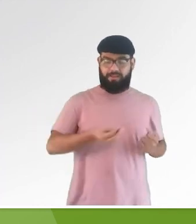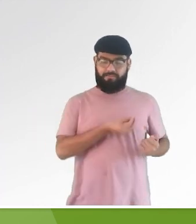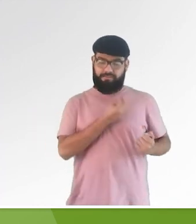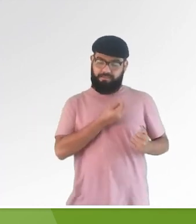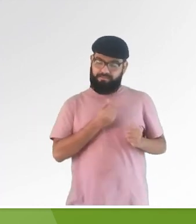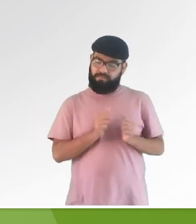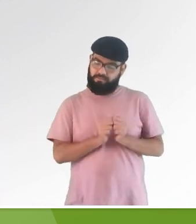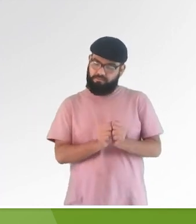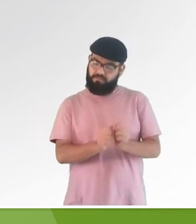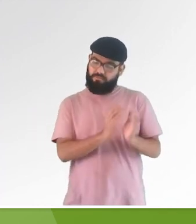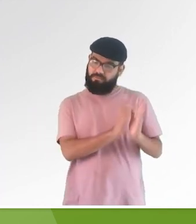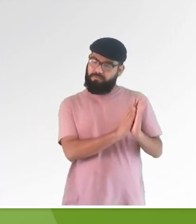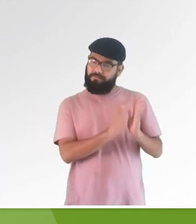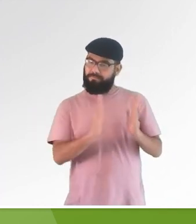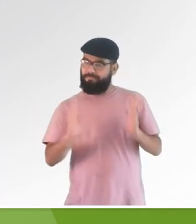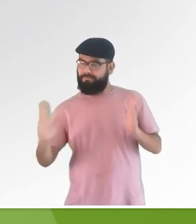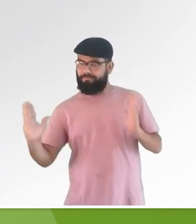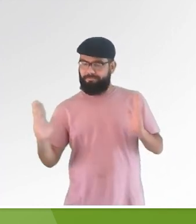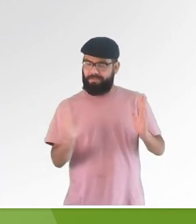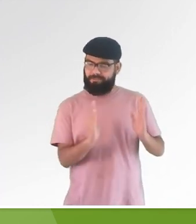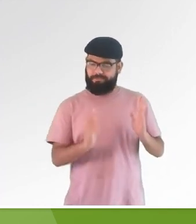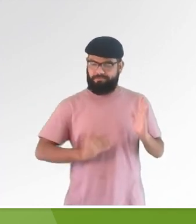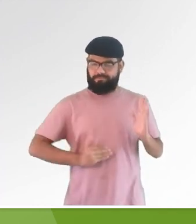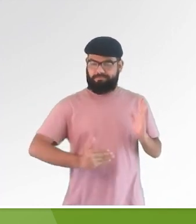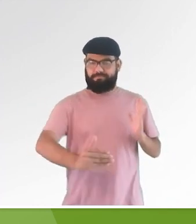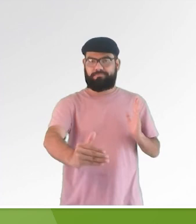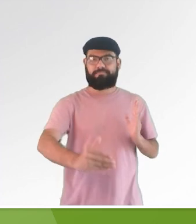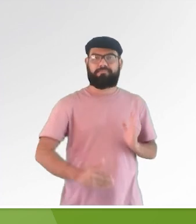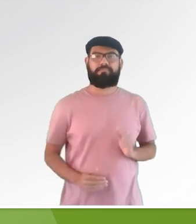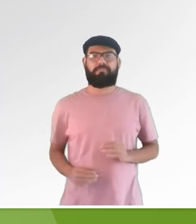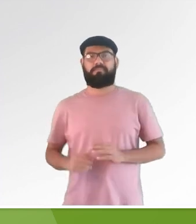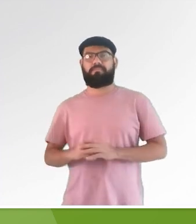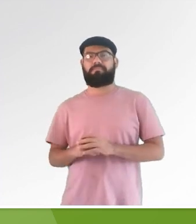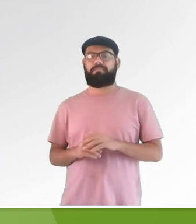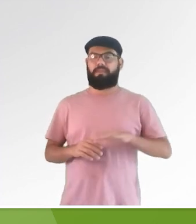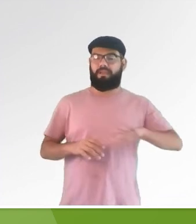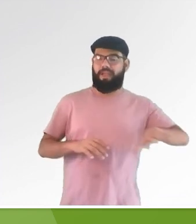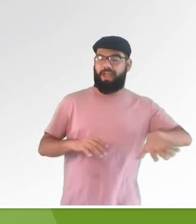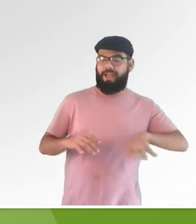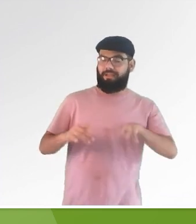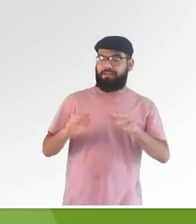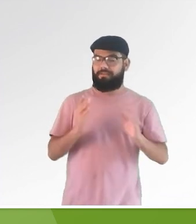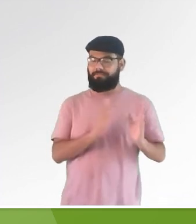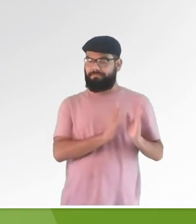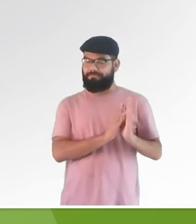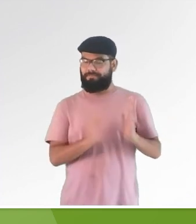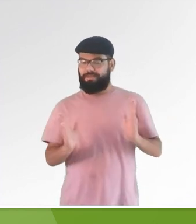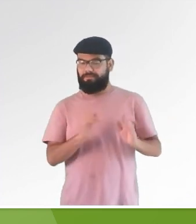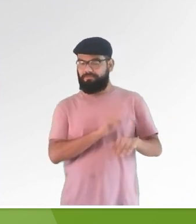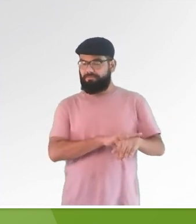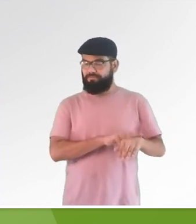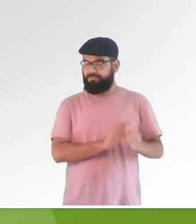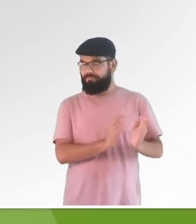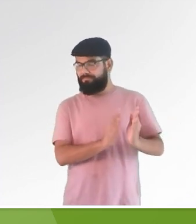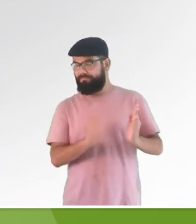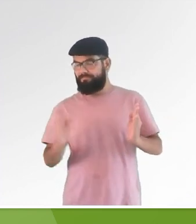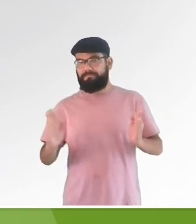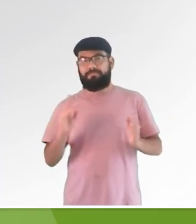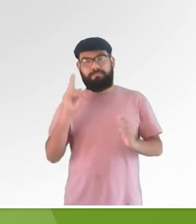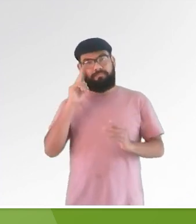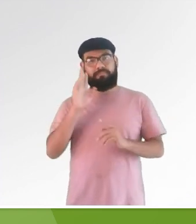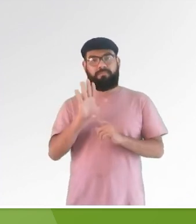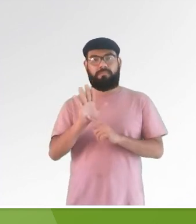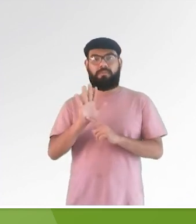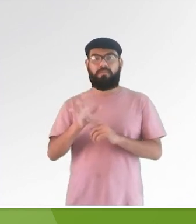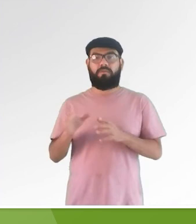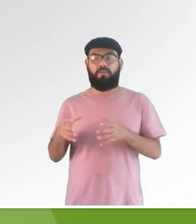ó, área e período sendo relacionados. Aí, na imagem, eu quis trazer para vocês, né, um conjuntinho ali de ratos mexendo